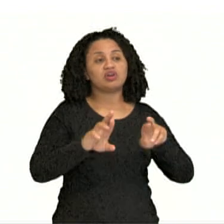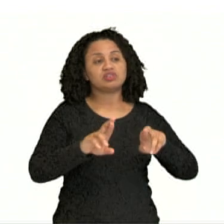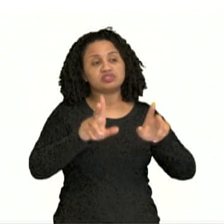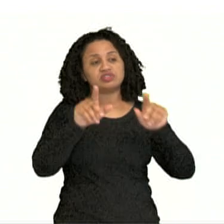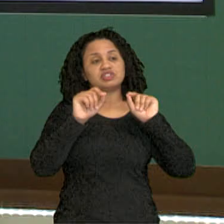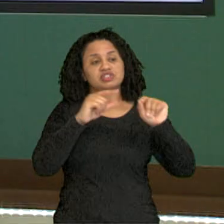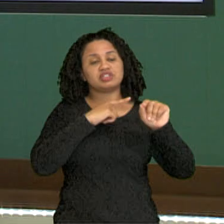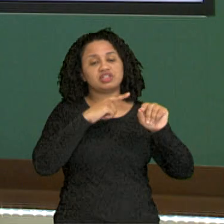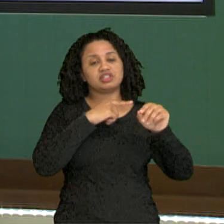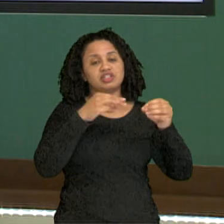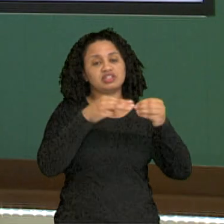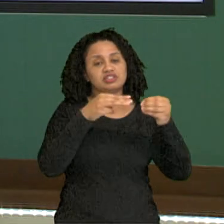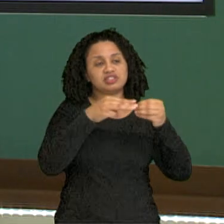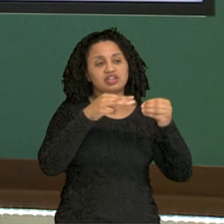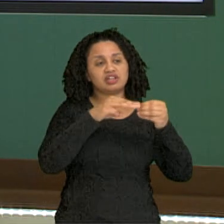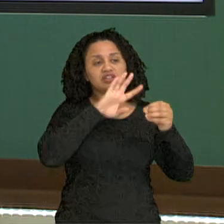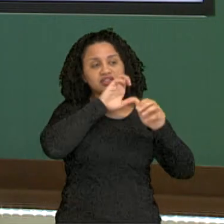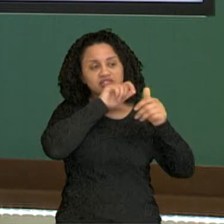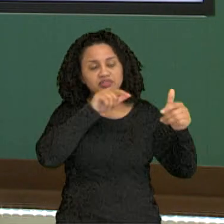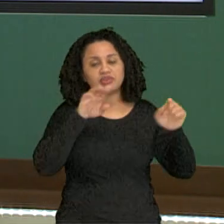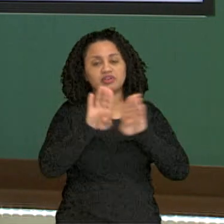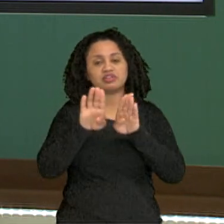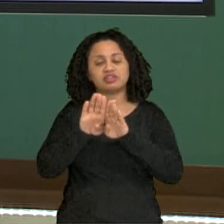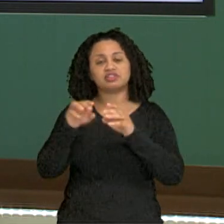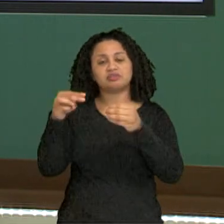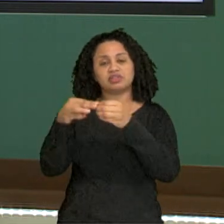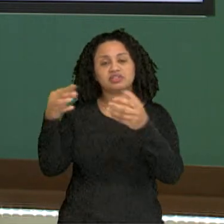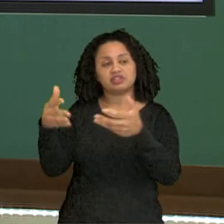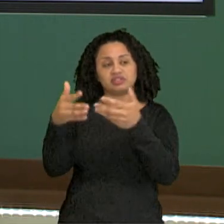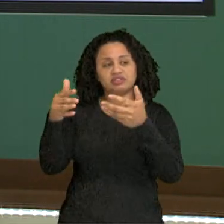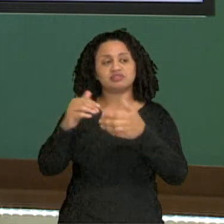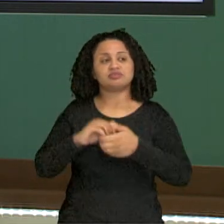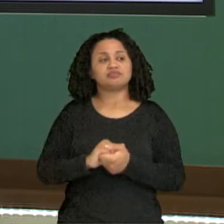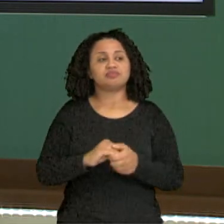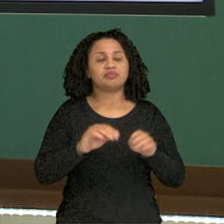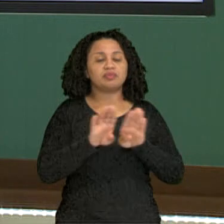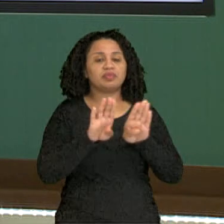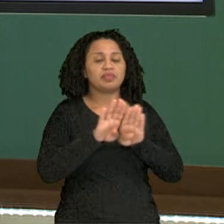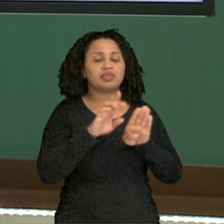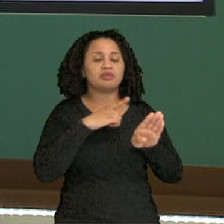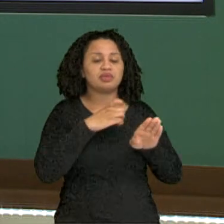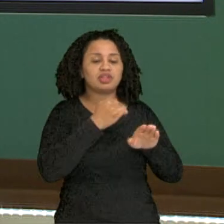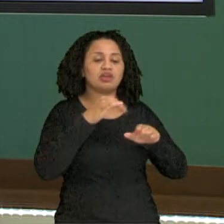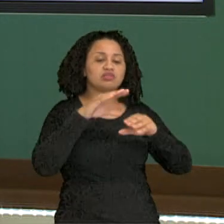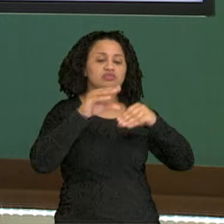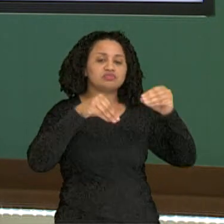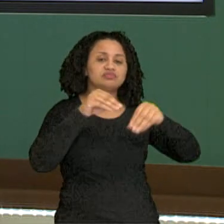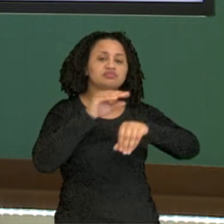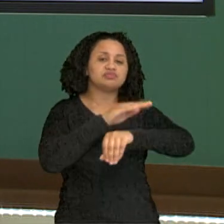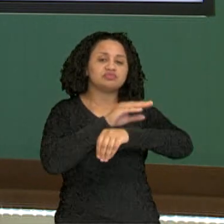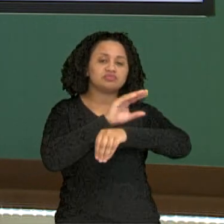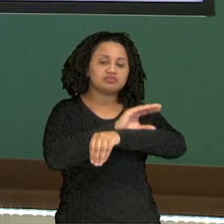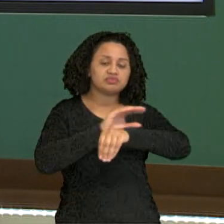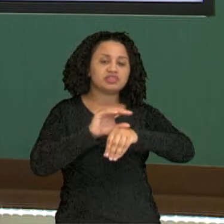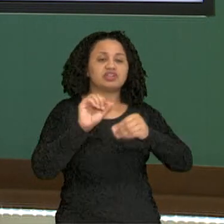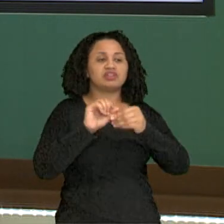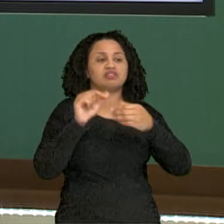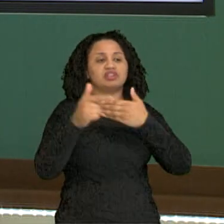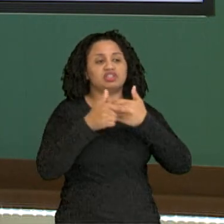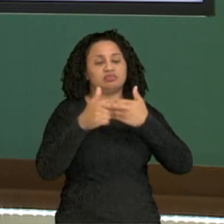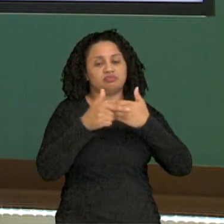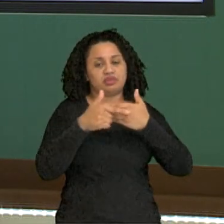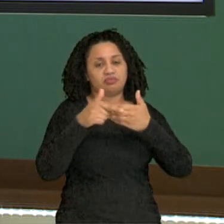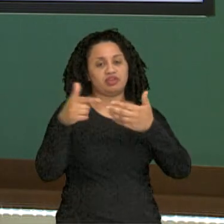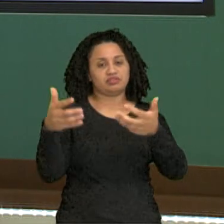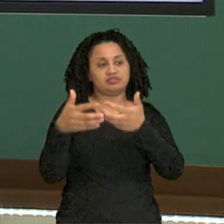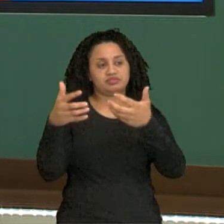uma célula vegetal? As suas organelas exclusivas e os tecidos que fazem funções nos